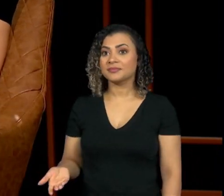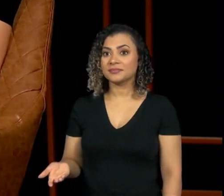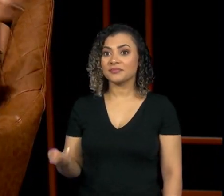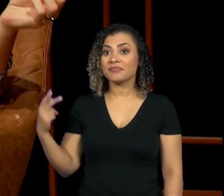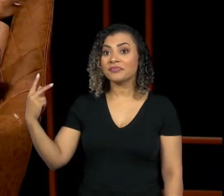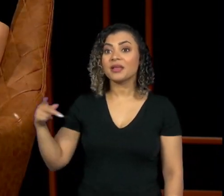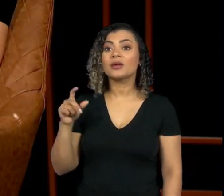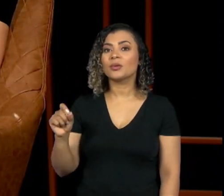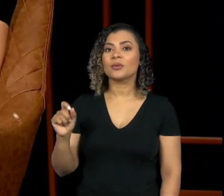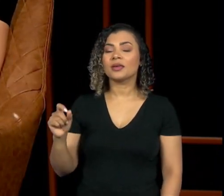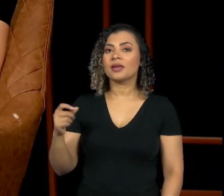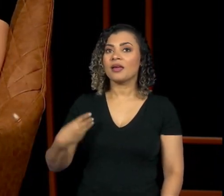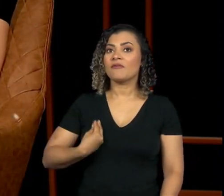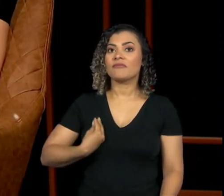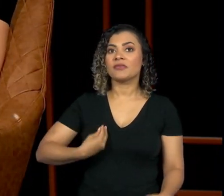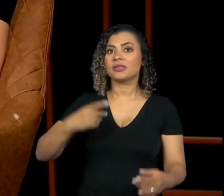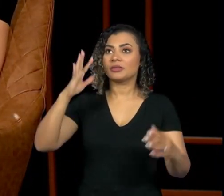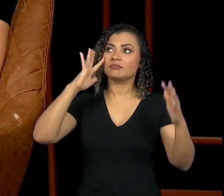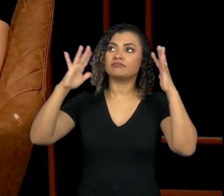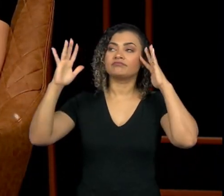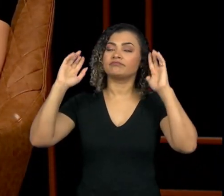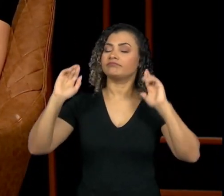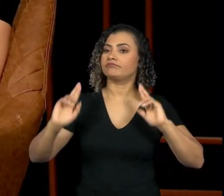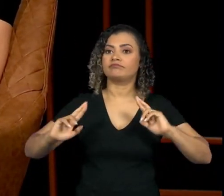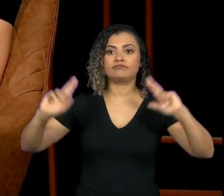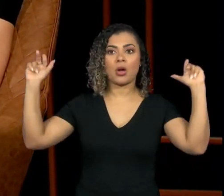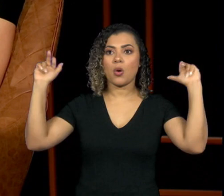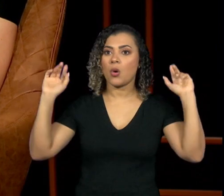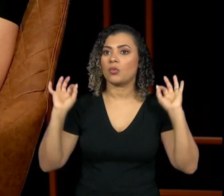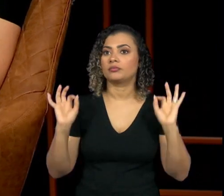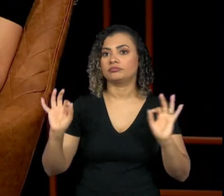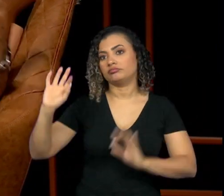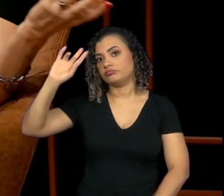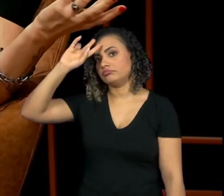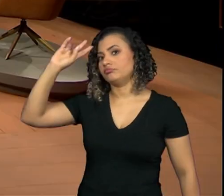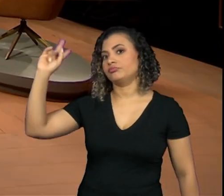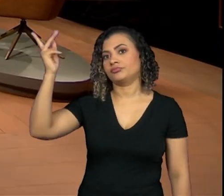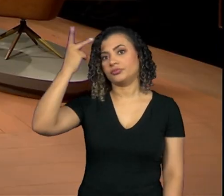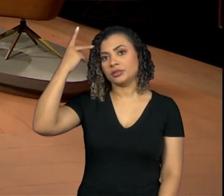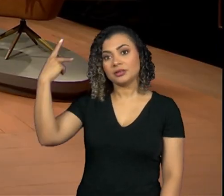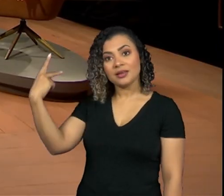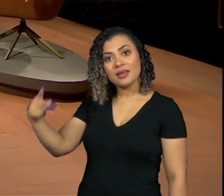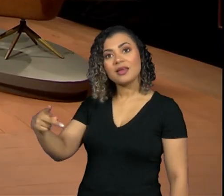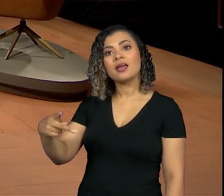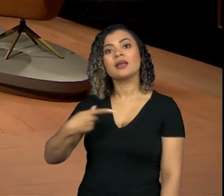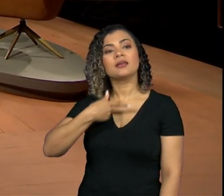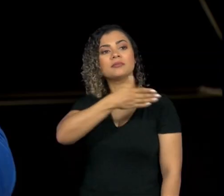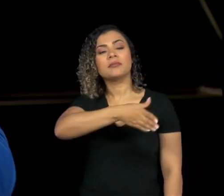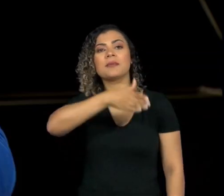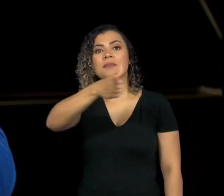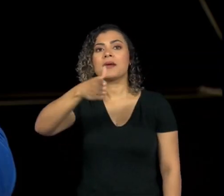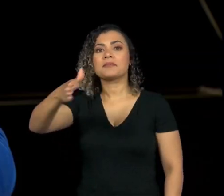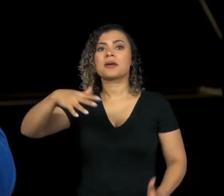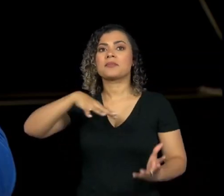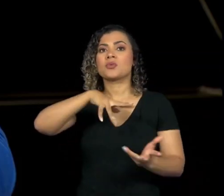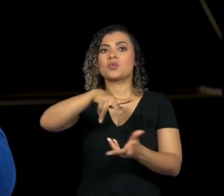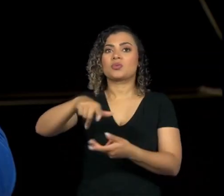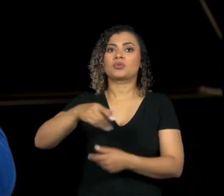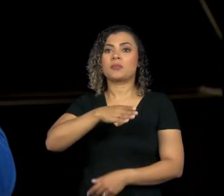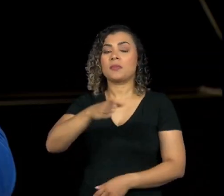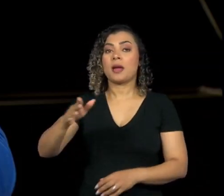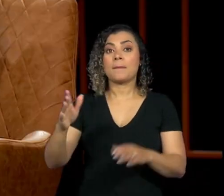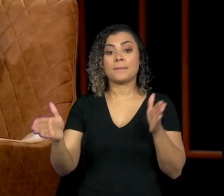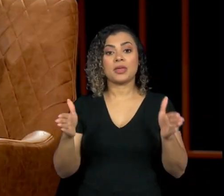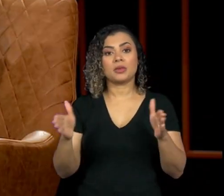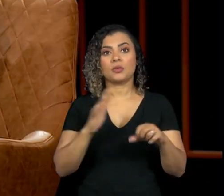leva essa ideia radicalmente. Então, ele é peregrino do mundo. Quando vem a